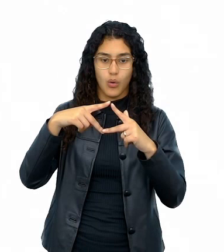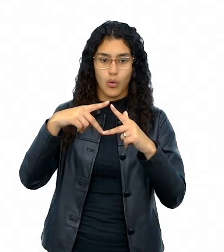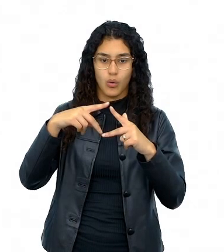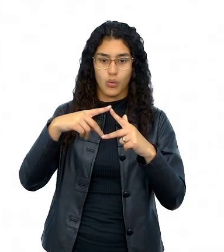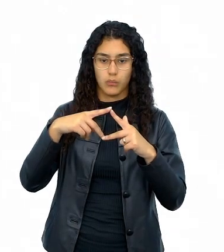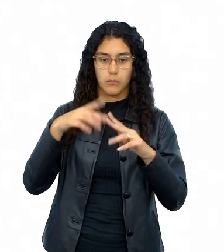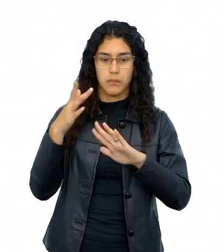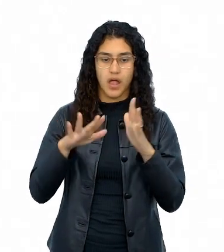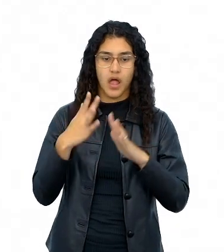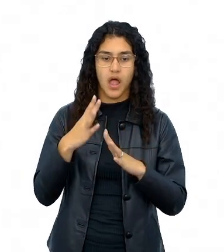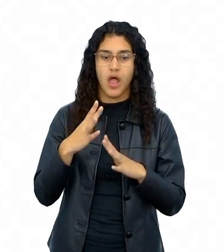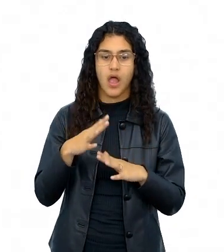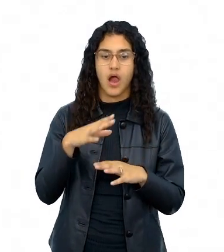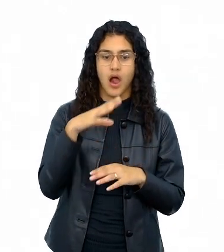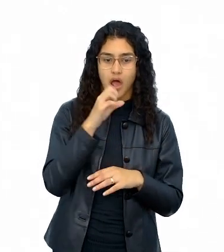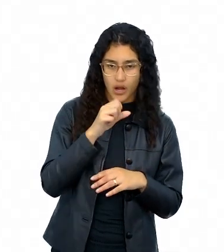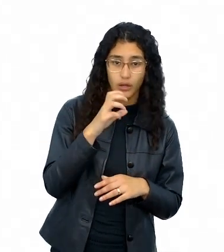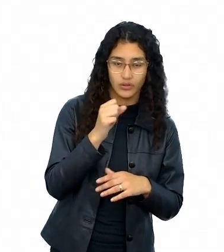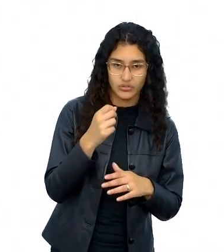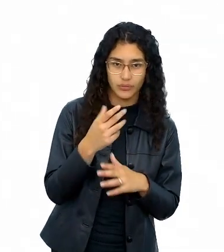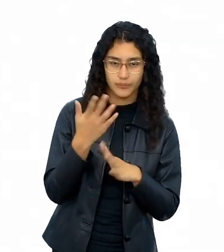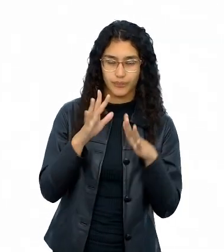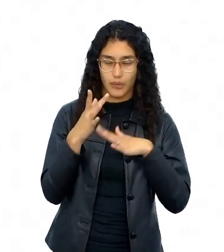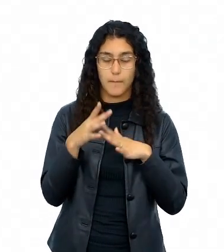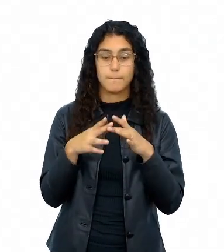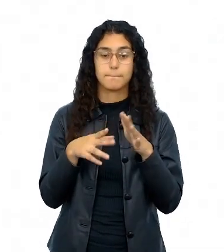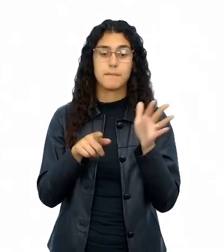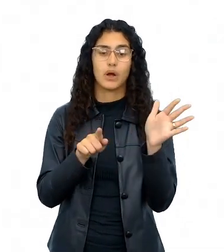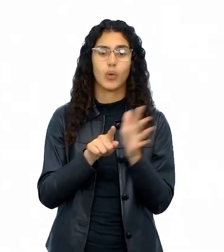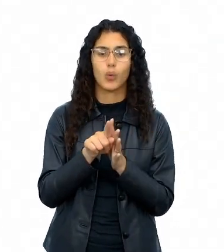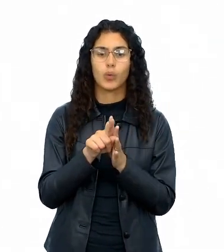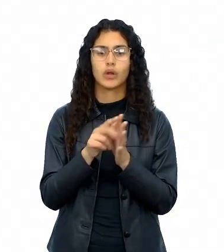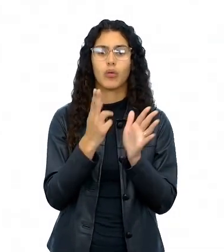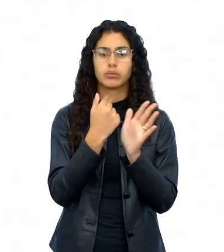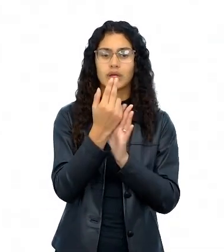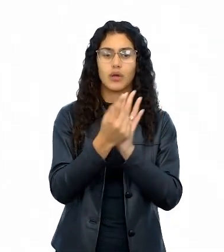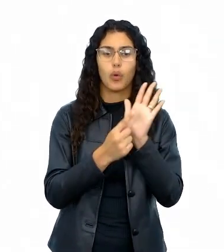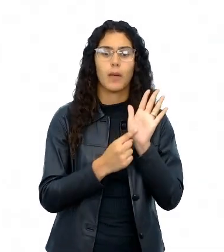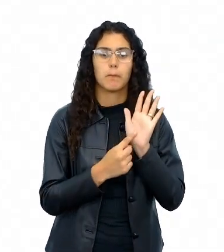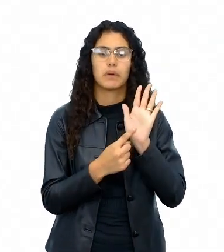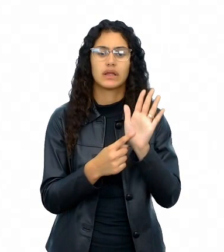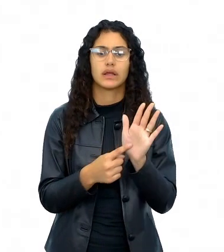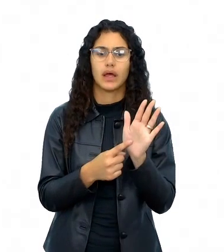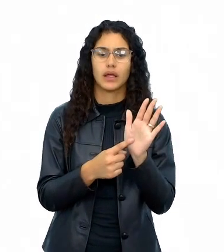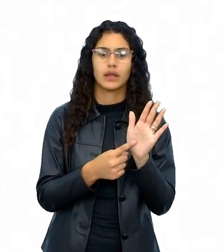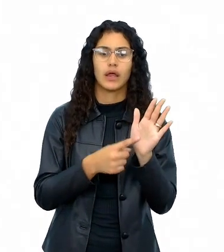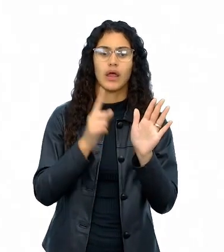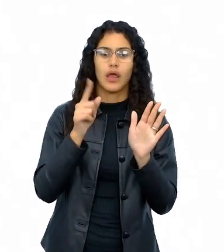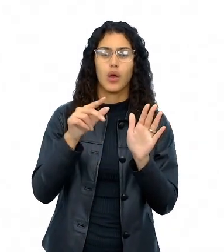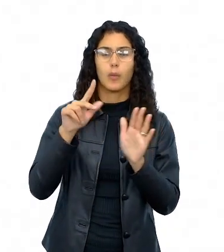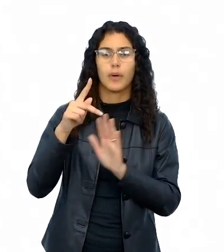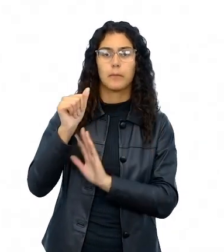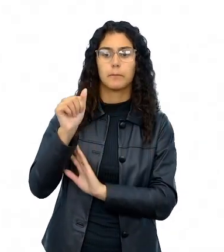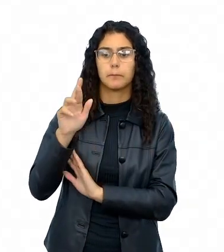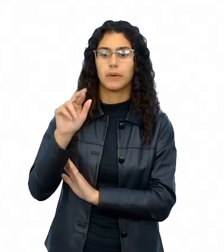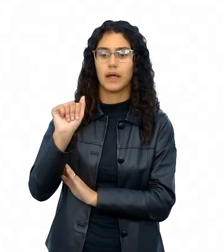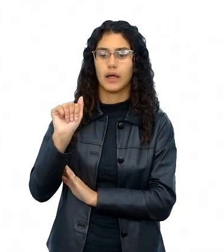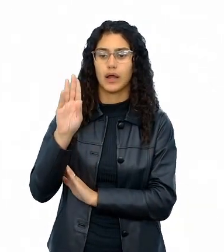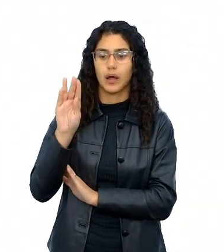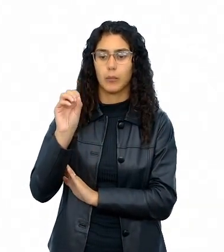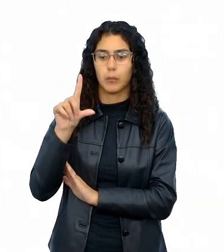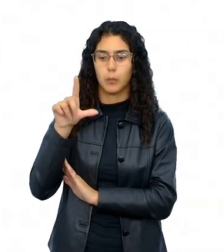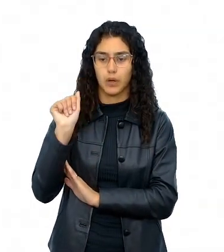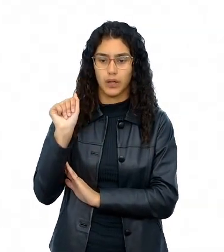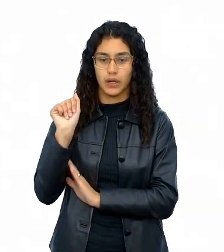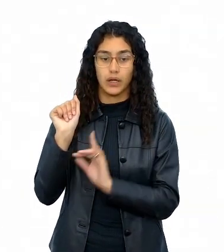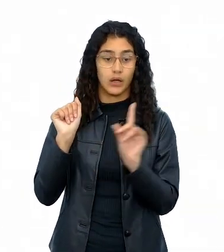alaranjado, ele pergunta, a figura que representa a função é uma parábola? Se